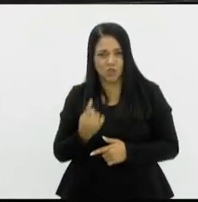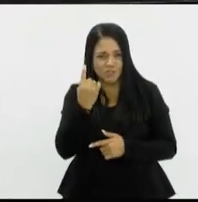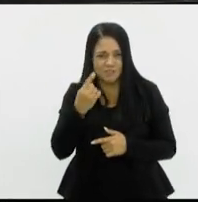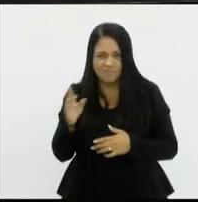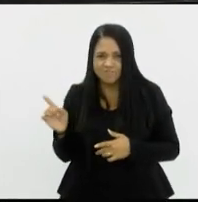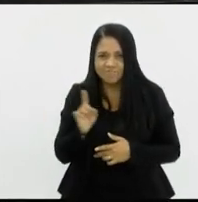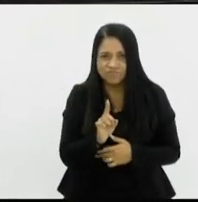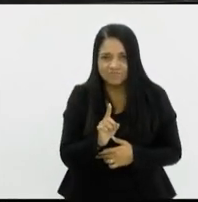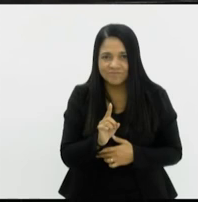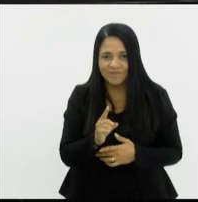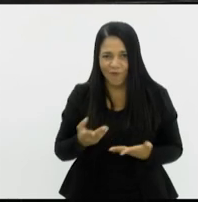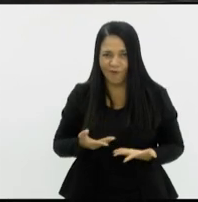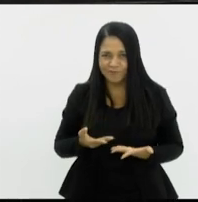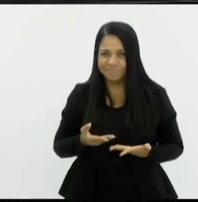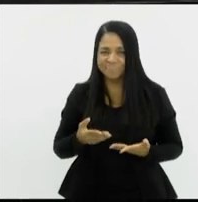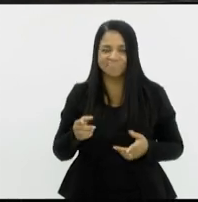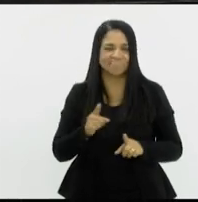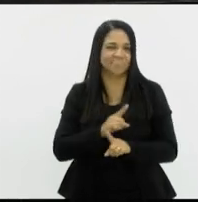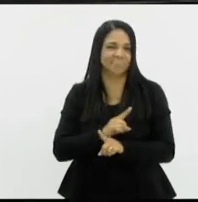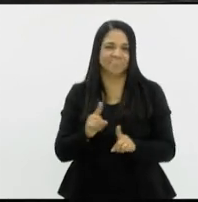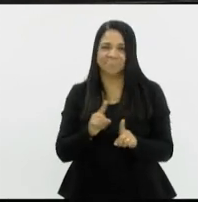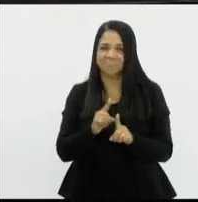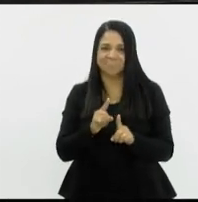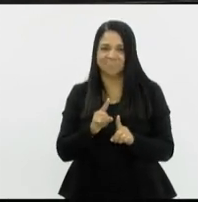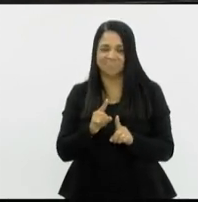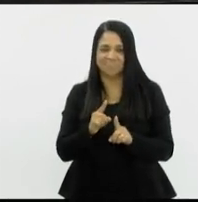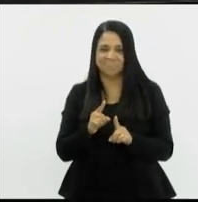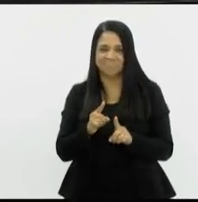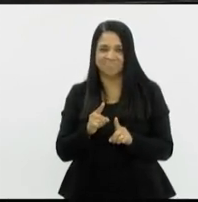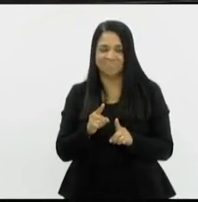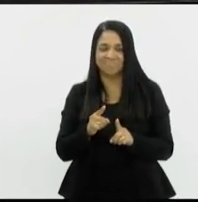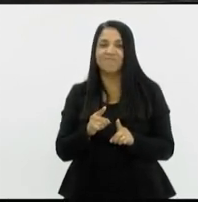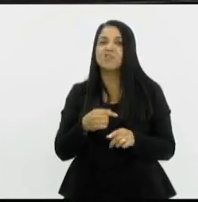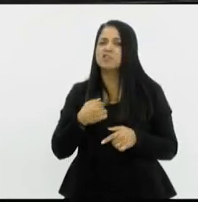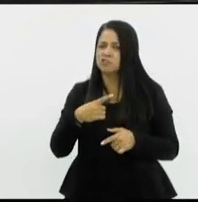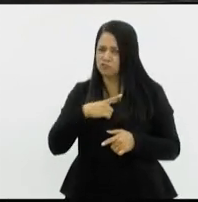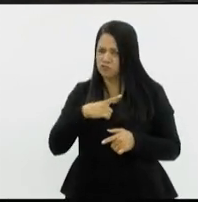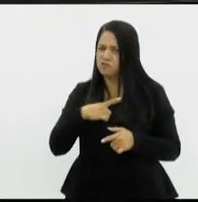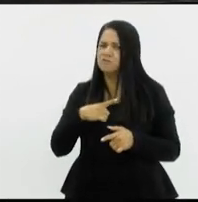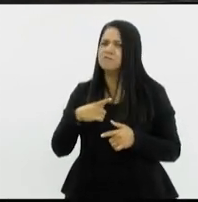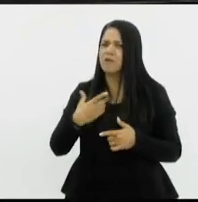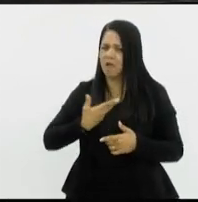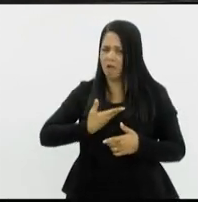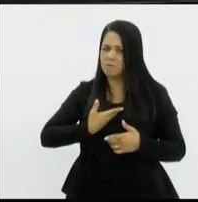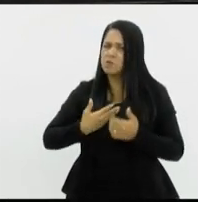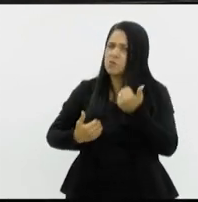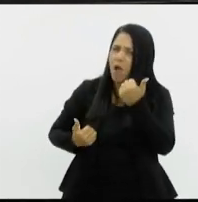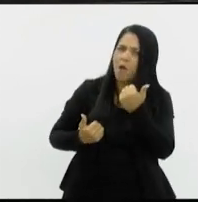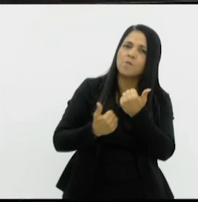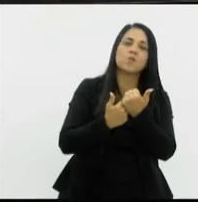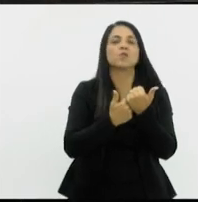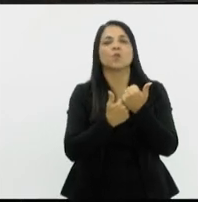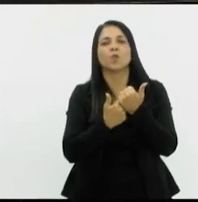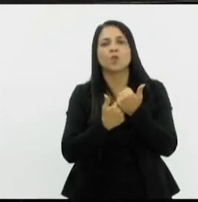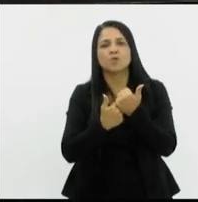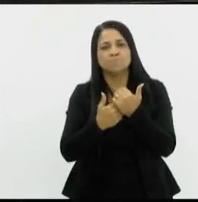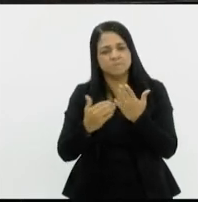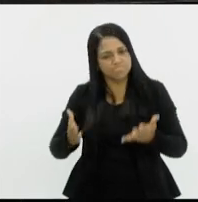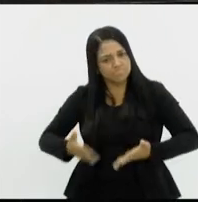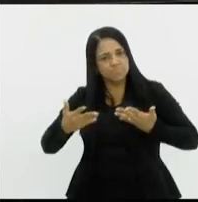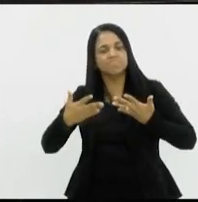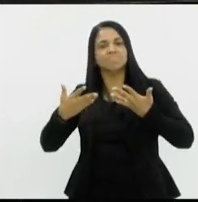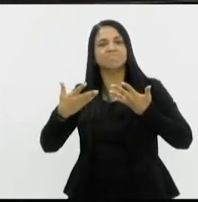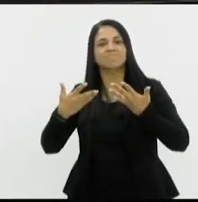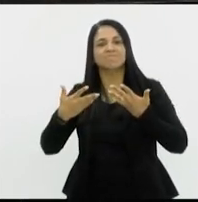sozinho. Até aqui. Tive muitos companheiros que me apoiaram, que me encorajaram,